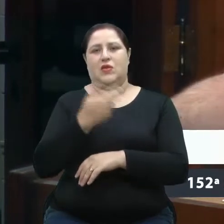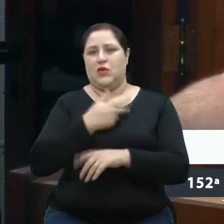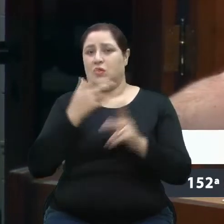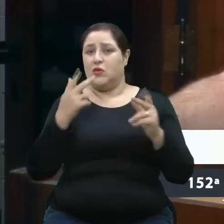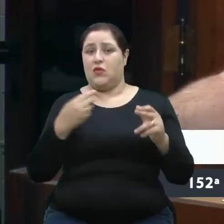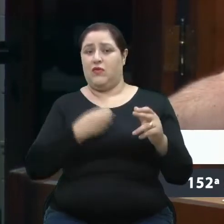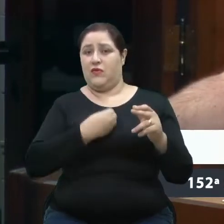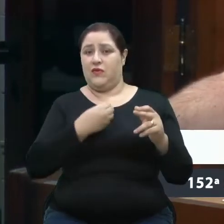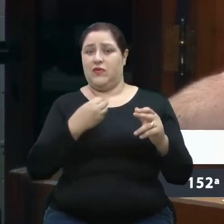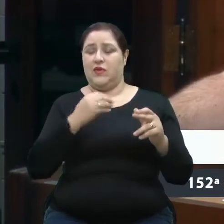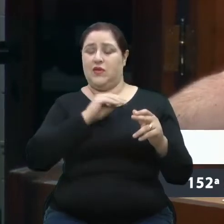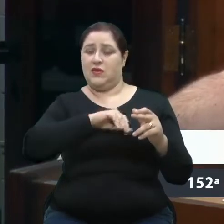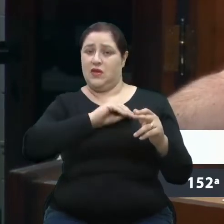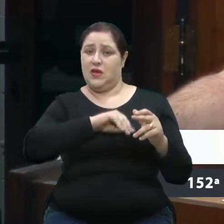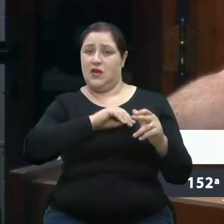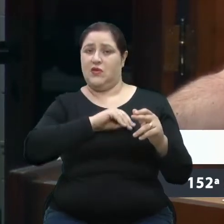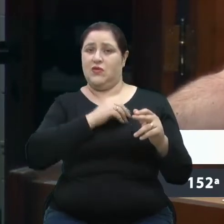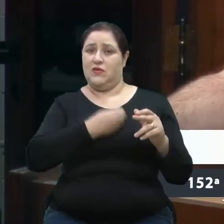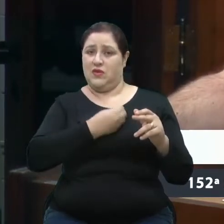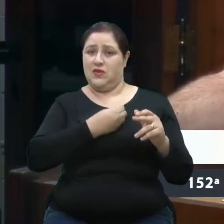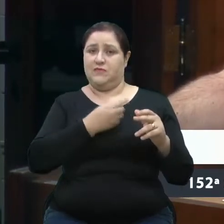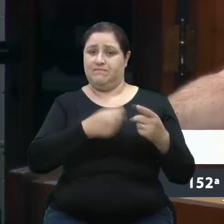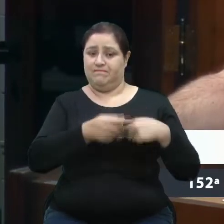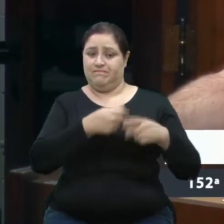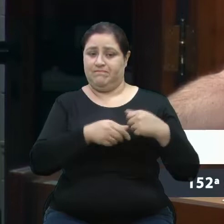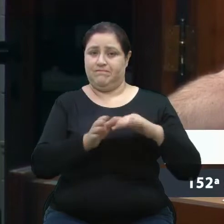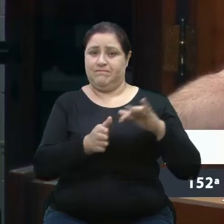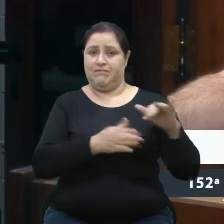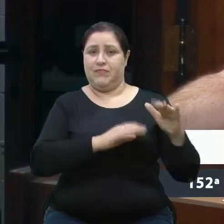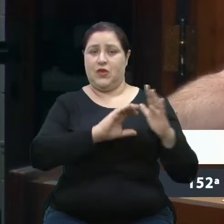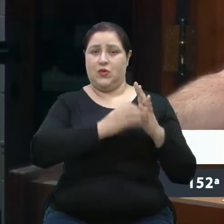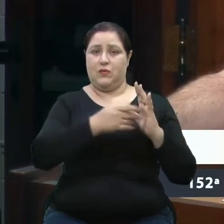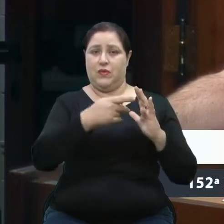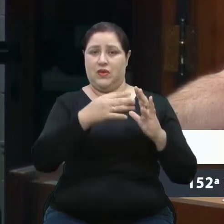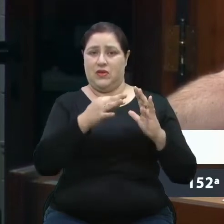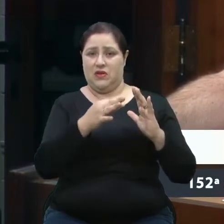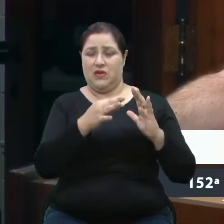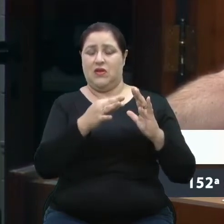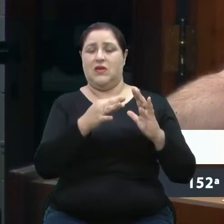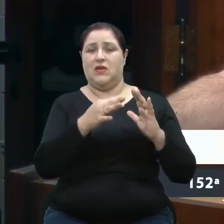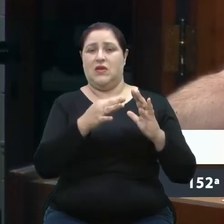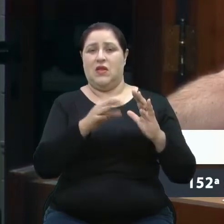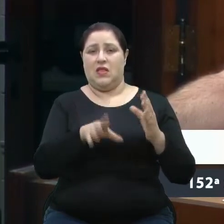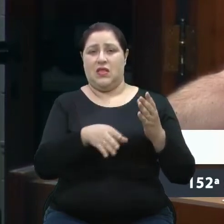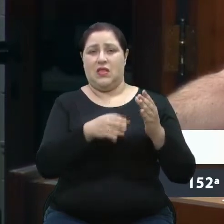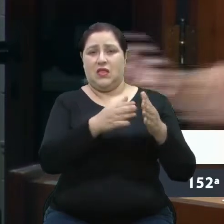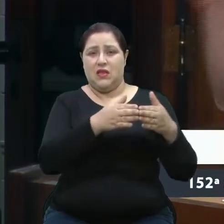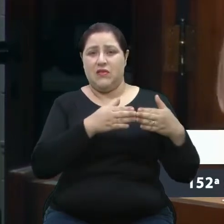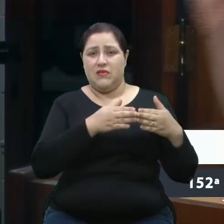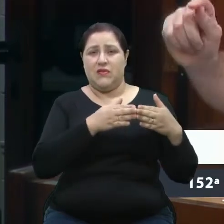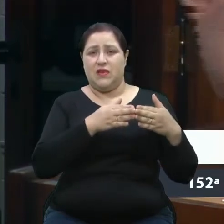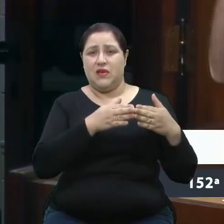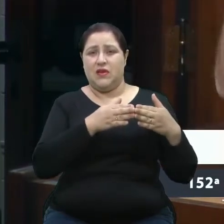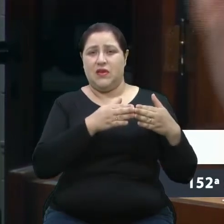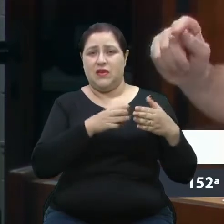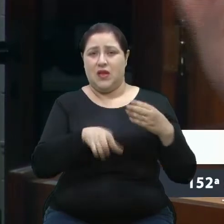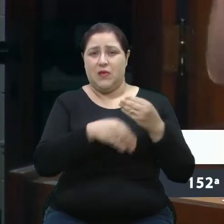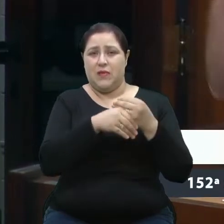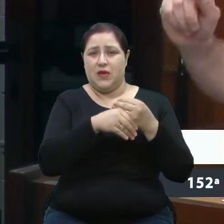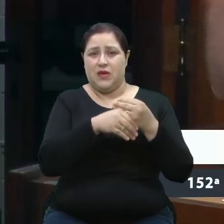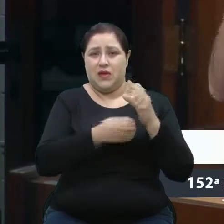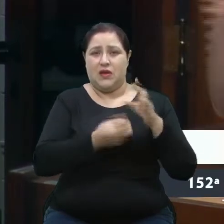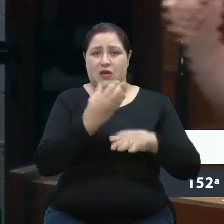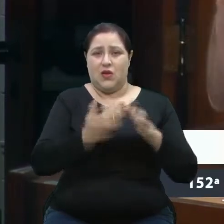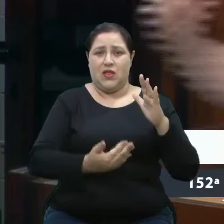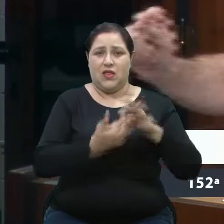vida financeira. Quando petistas defendem que a emenda que criou o teto de gastos seja revogada, eles buscam implementar um